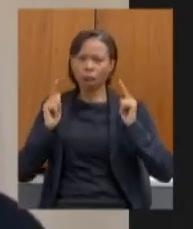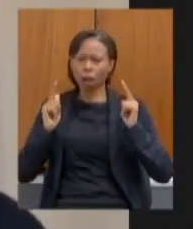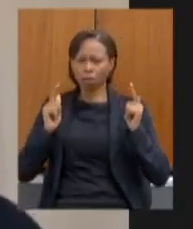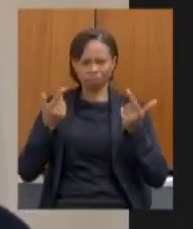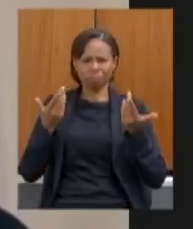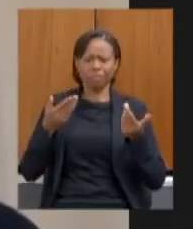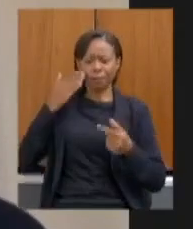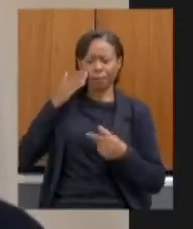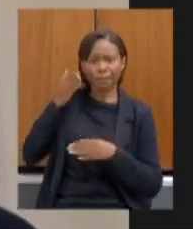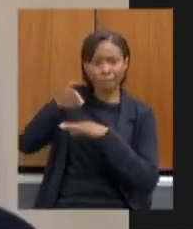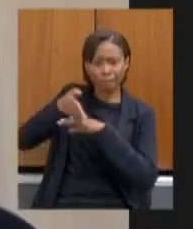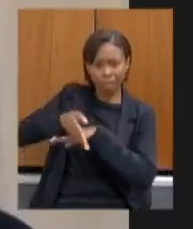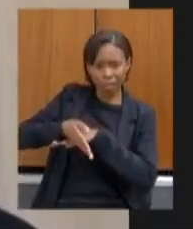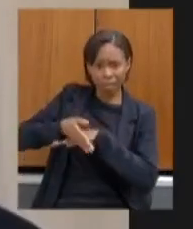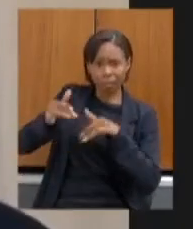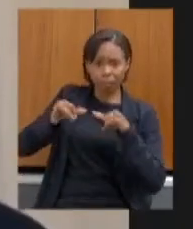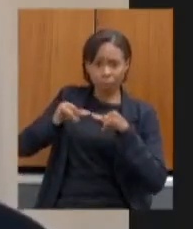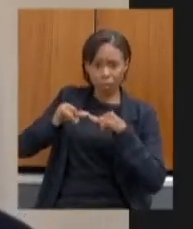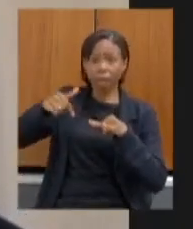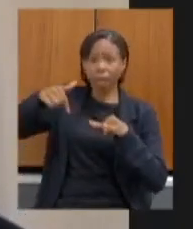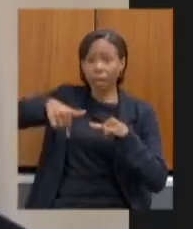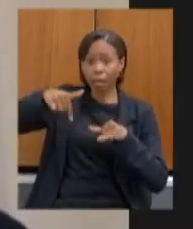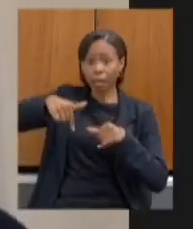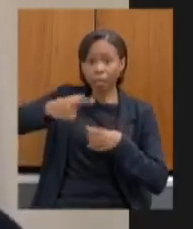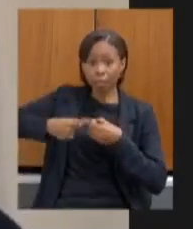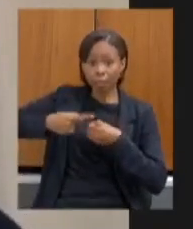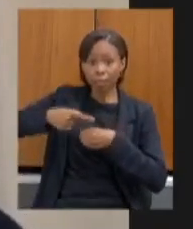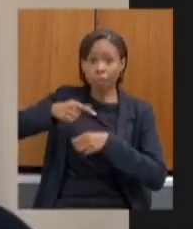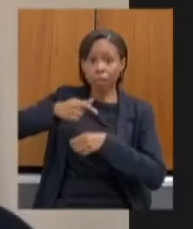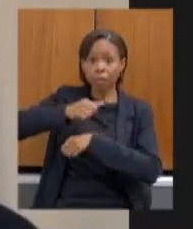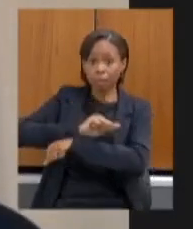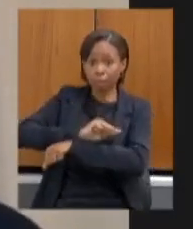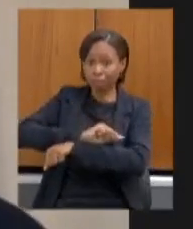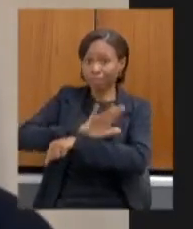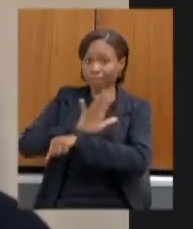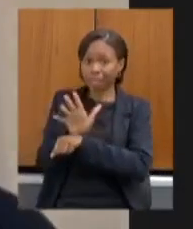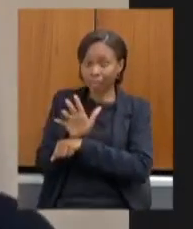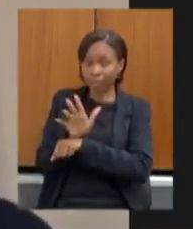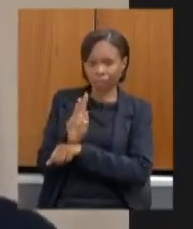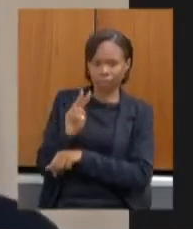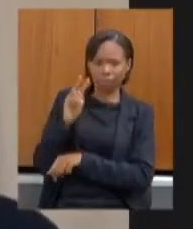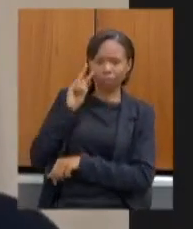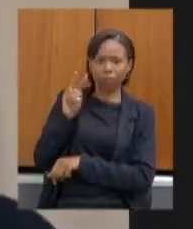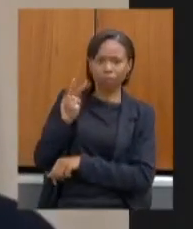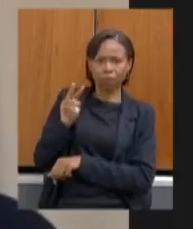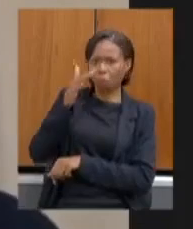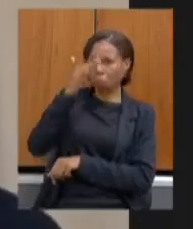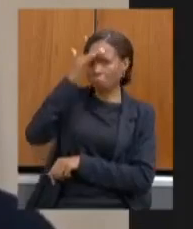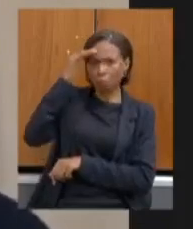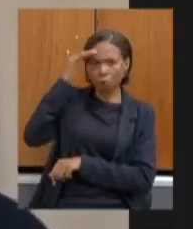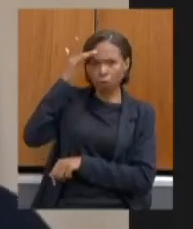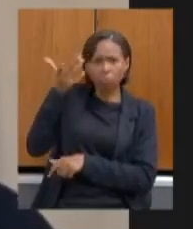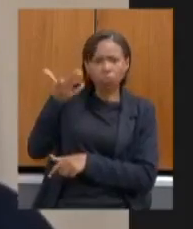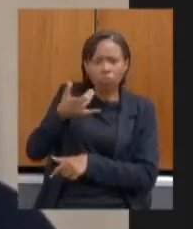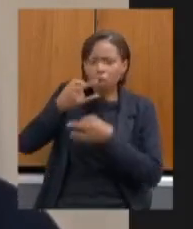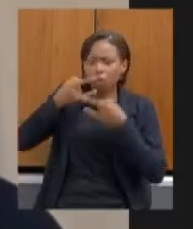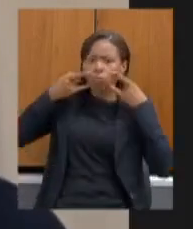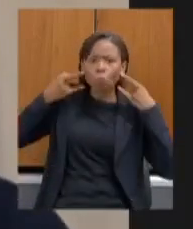você vai no mercado como aqui em Montes Claros, você vê o povo lá andando no mercado sem máscara, sem nada, então,